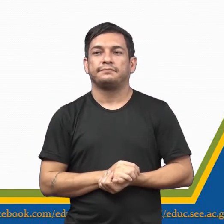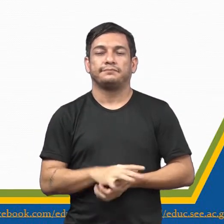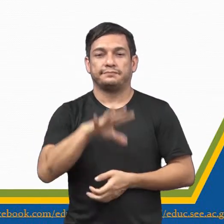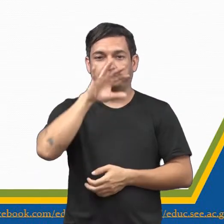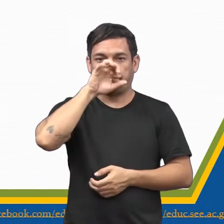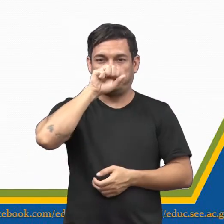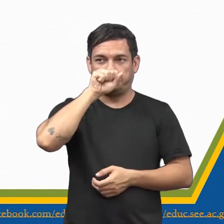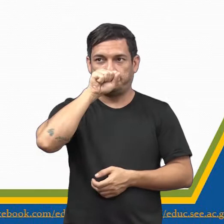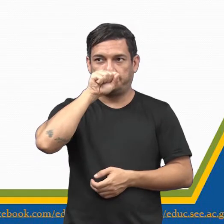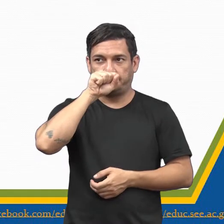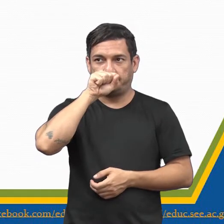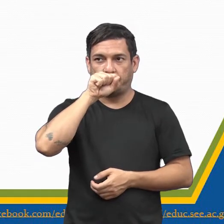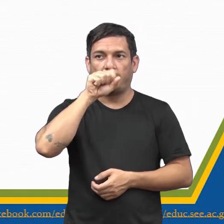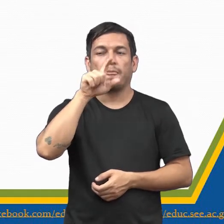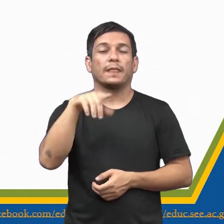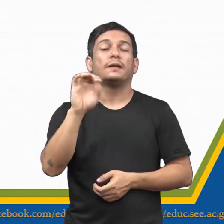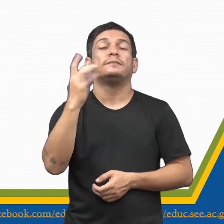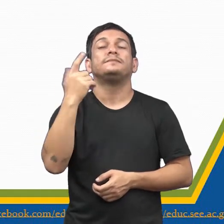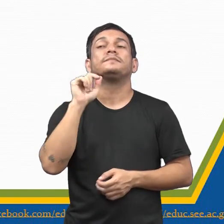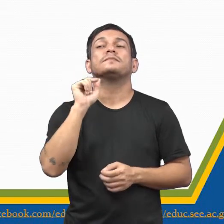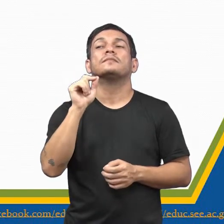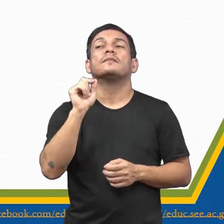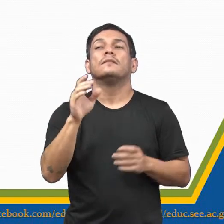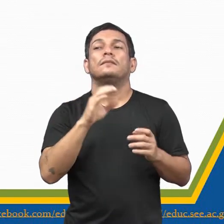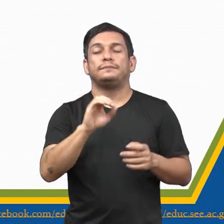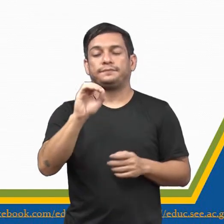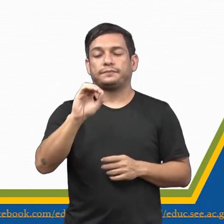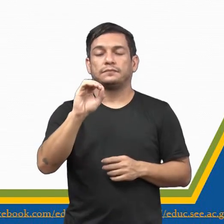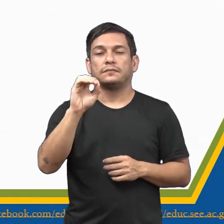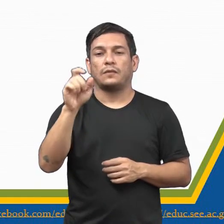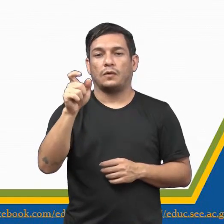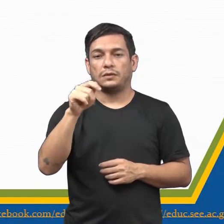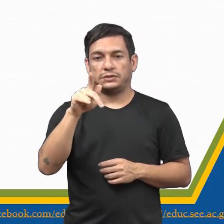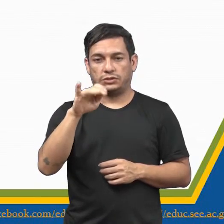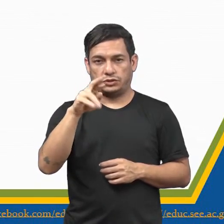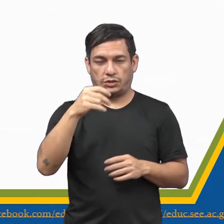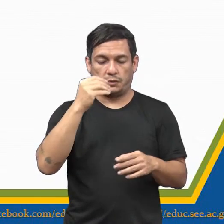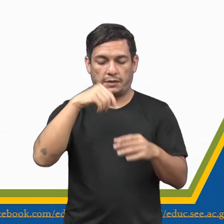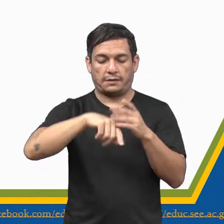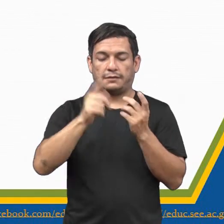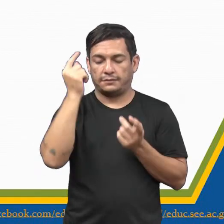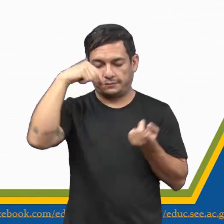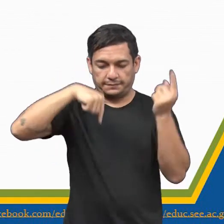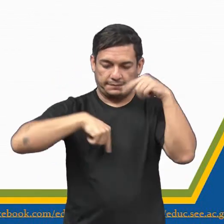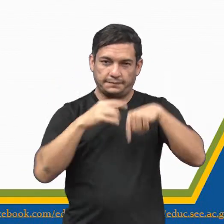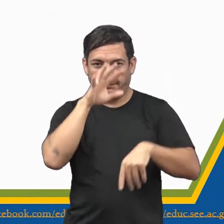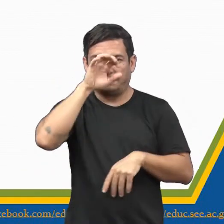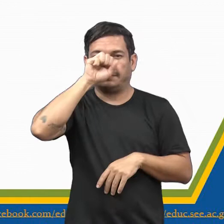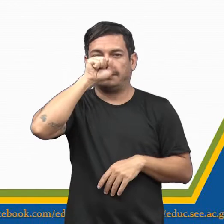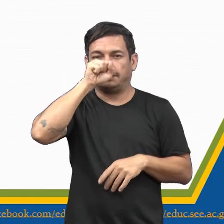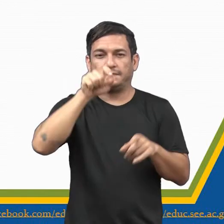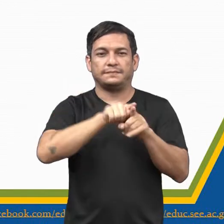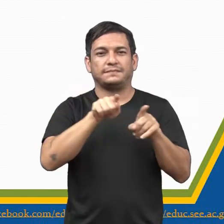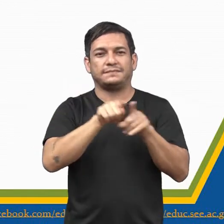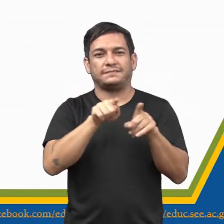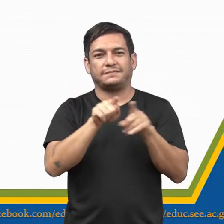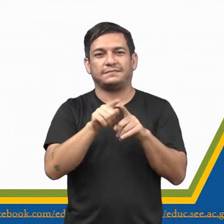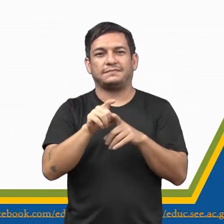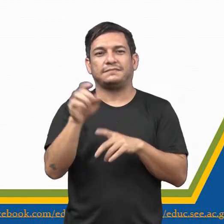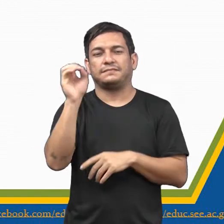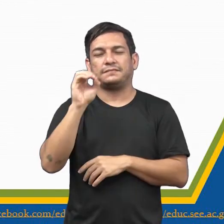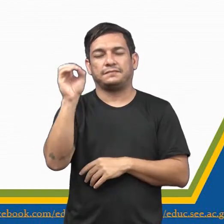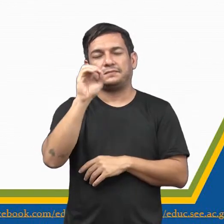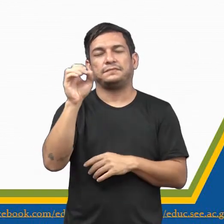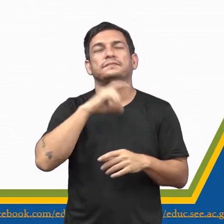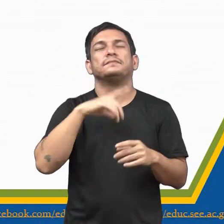A respiração ela ocorre pela passagem do oxigênio para dentro das vias aéreas, com a subsequência saída do